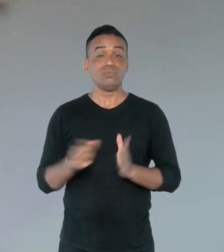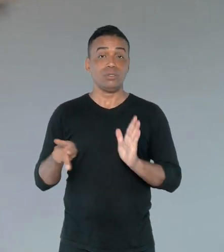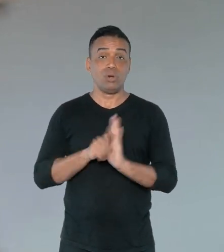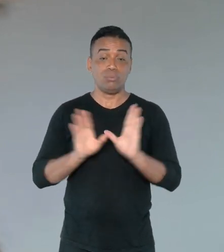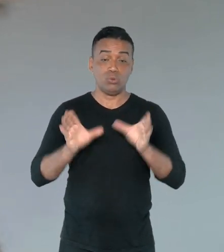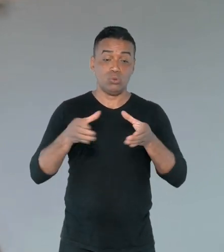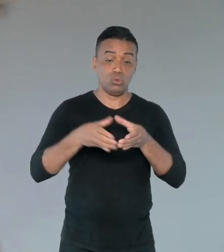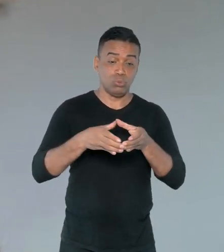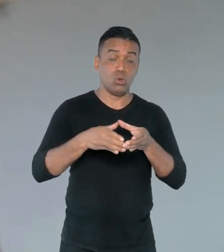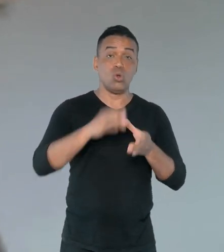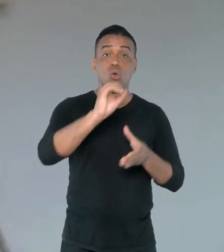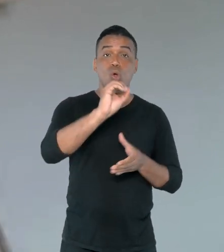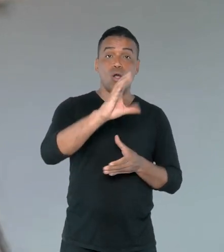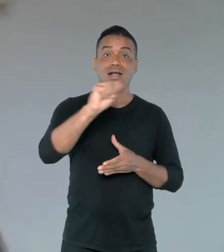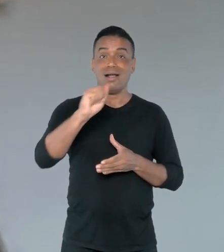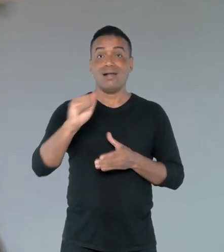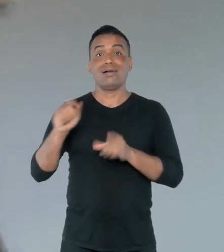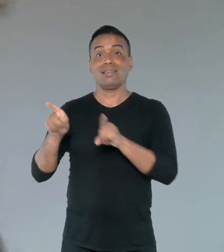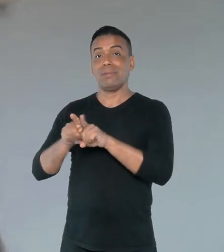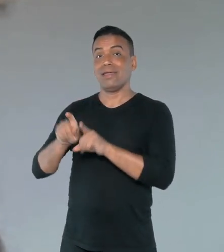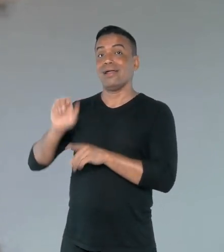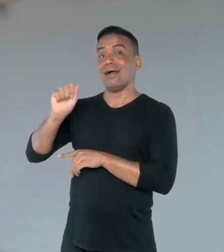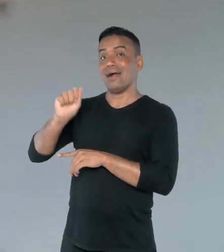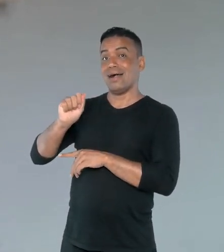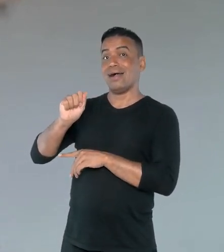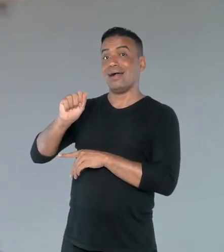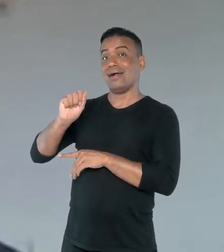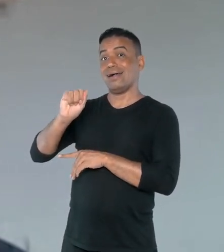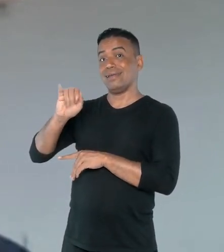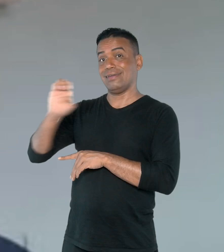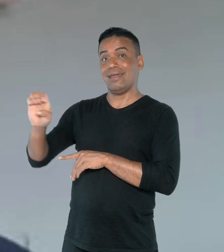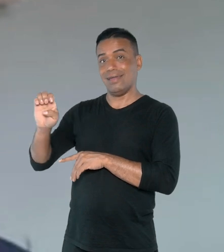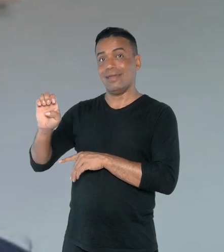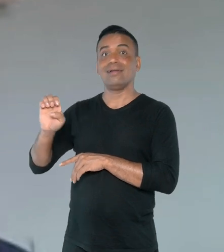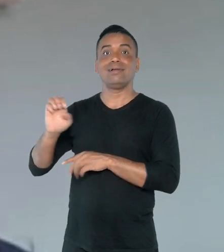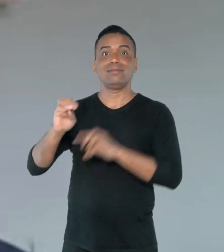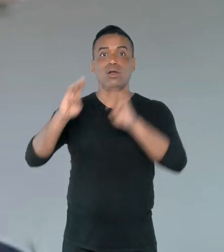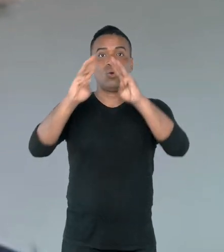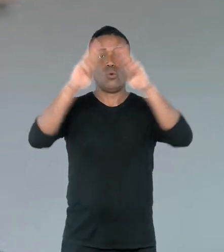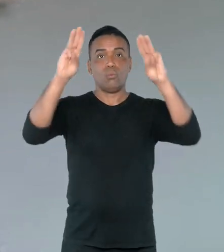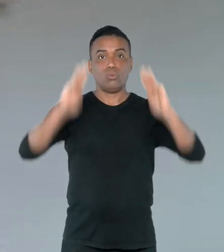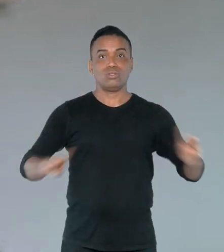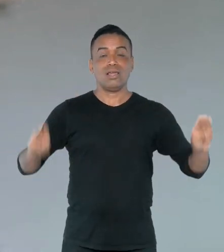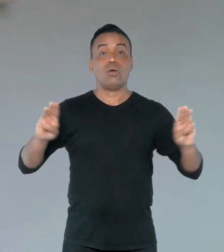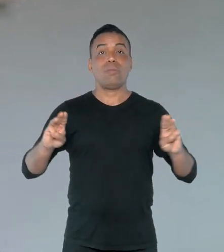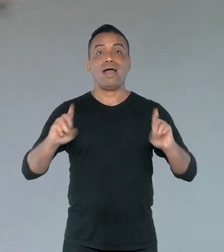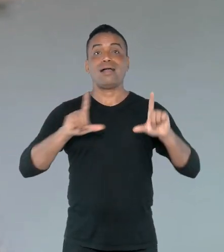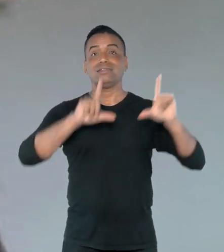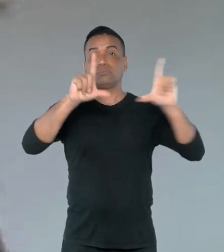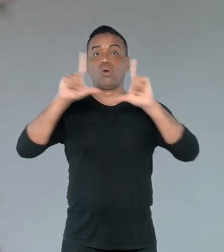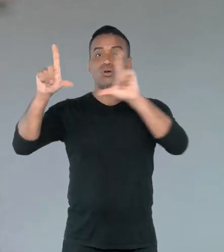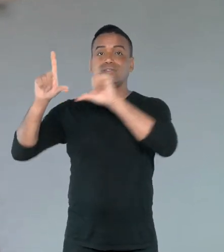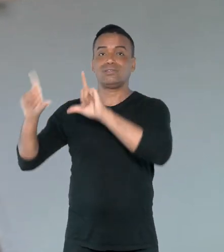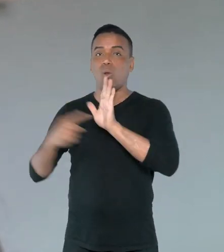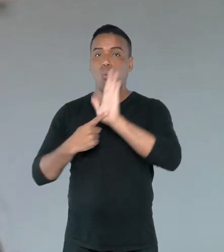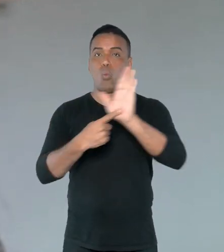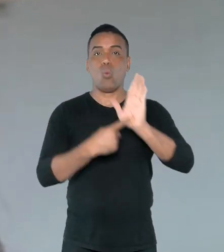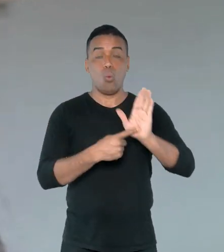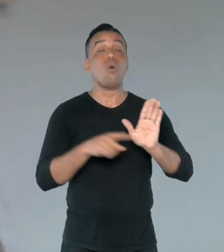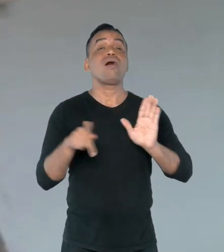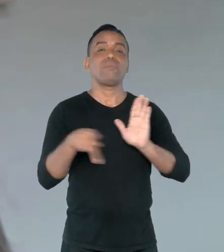OCA e do AIE, eles estavam em contato com o museu para fazer uma exposição lá também. Ah, e eu fiz a exposição